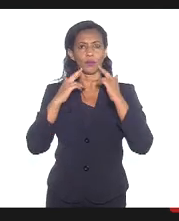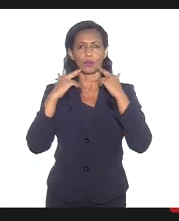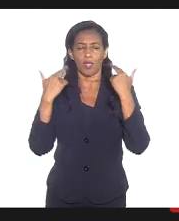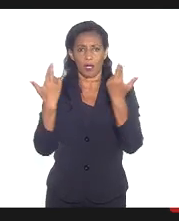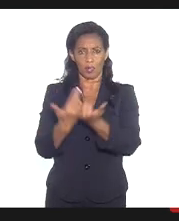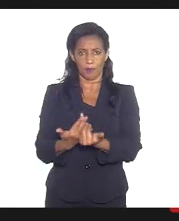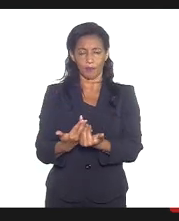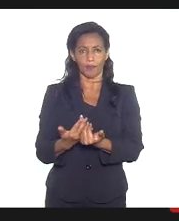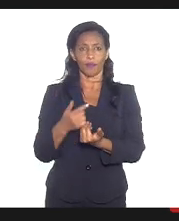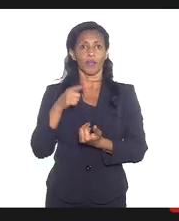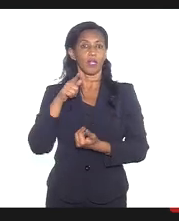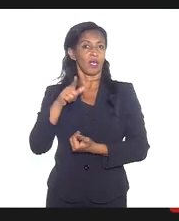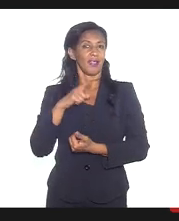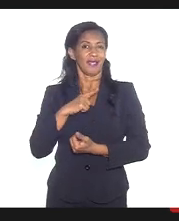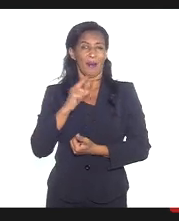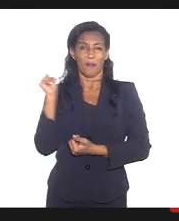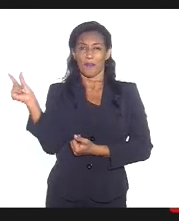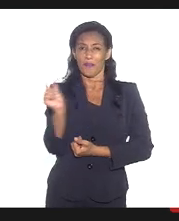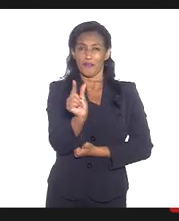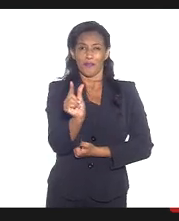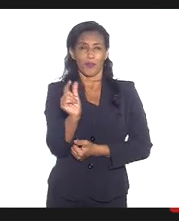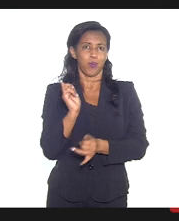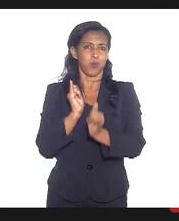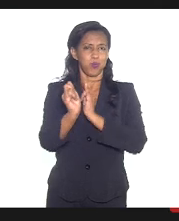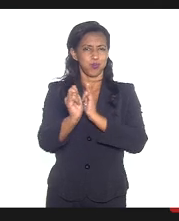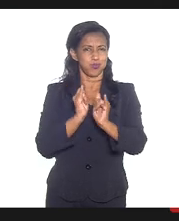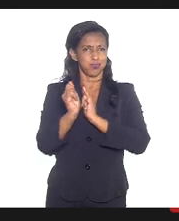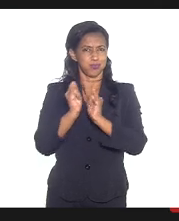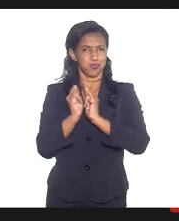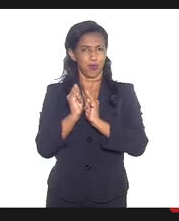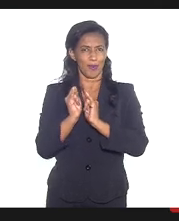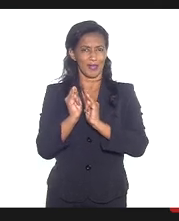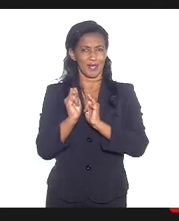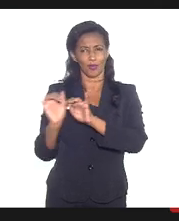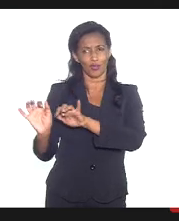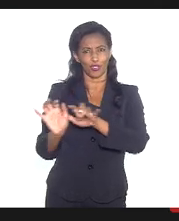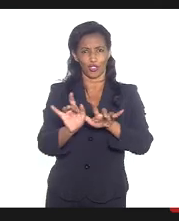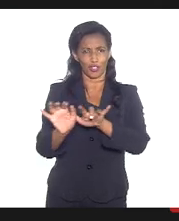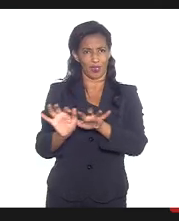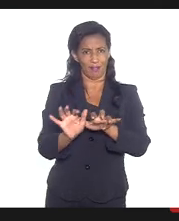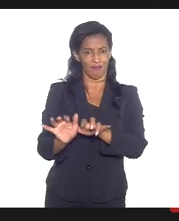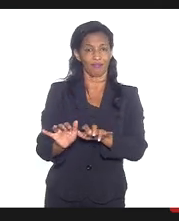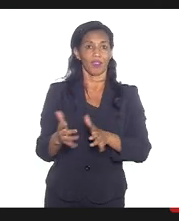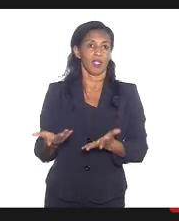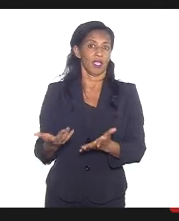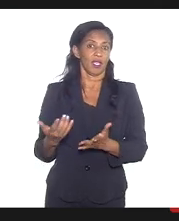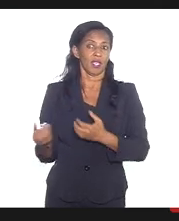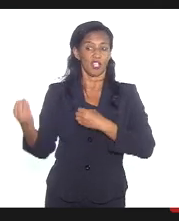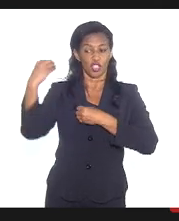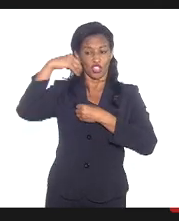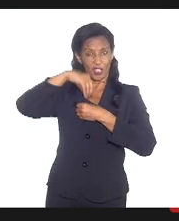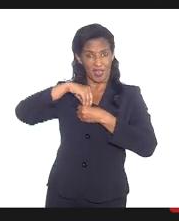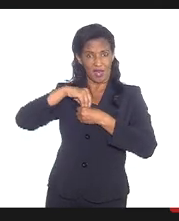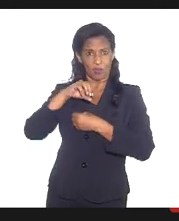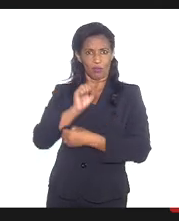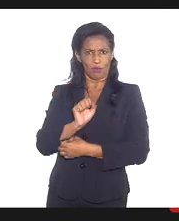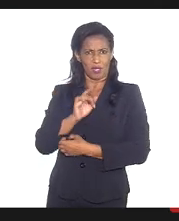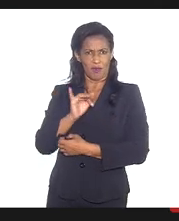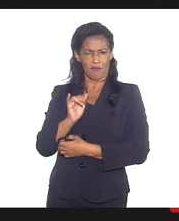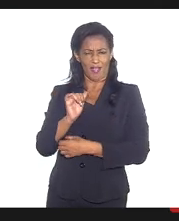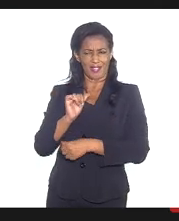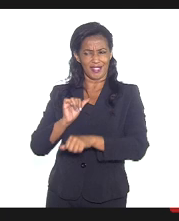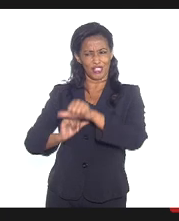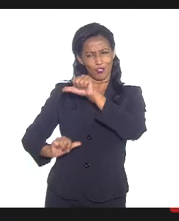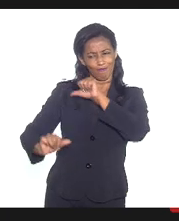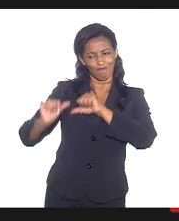e o RGT trazem pouquíssimas informações possíveis de serem auditadas, e aí a gente, dentro da Cefaz, possa fazer